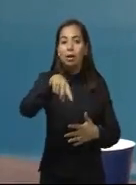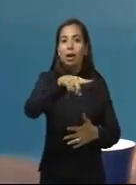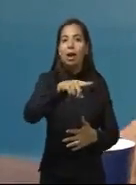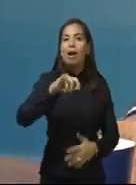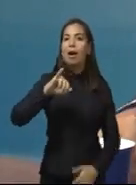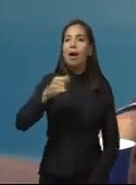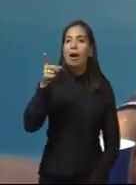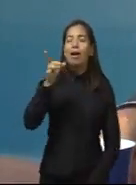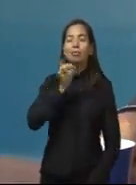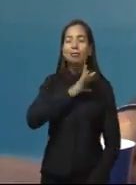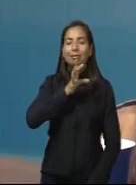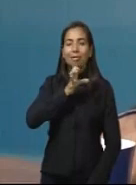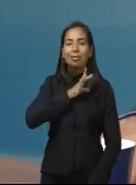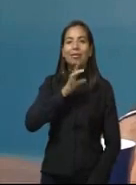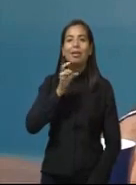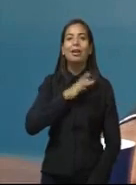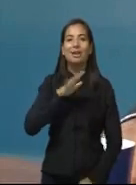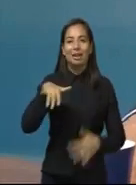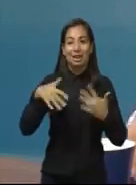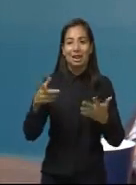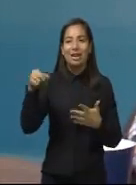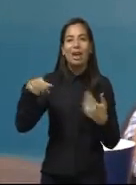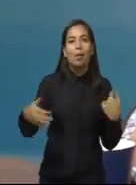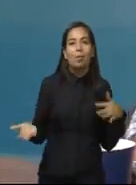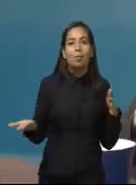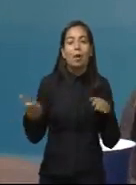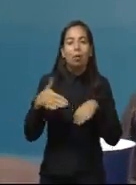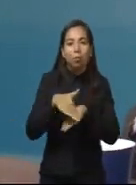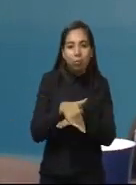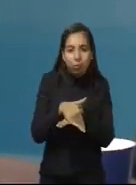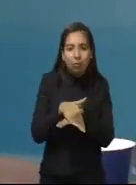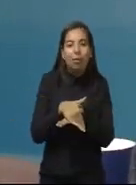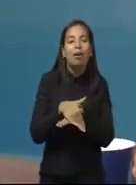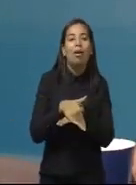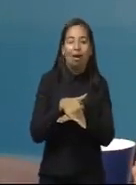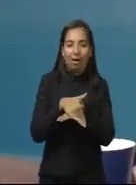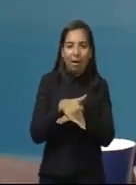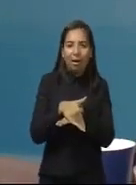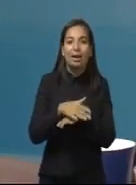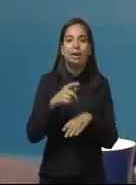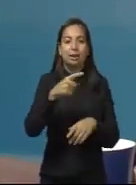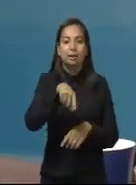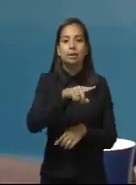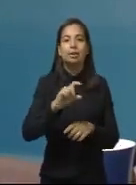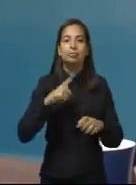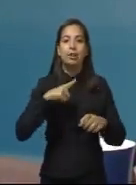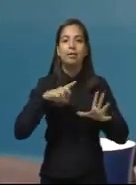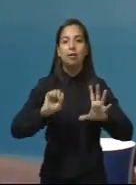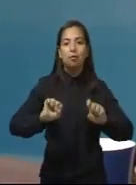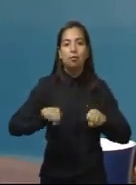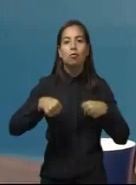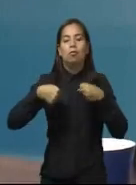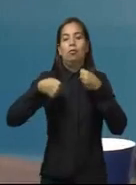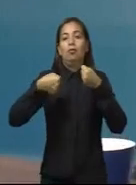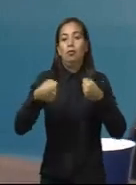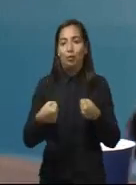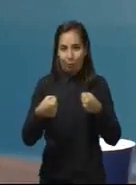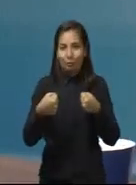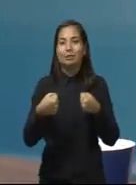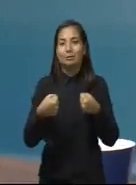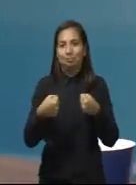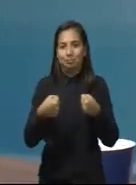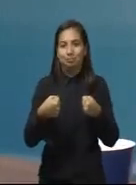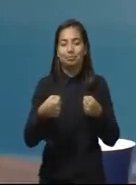criminalidade. Então, esse aspecto, e associado a outros, inclusive um que o Dr. Paulo fez uma referência há pouco tempo, em